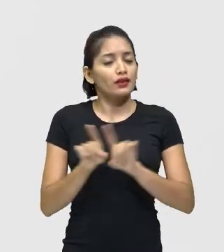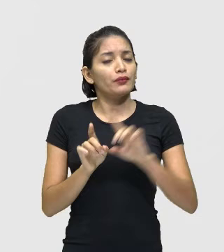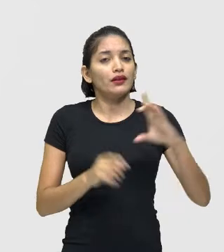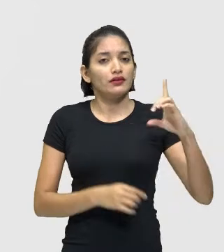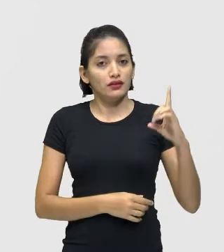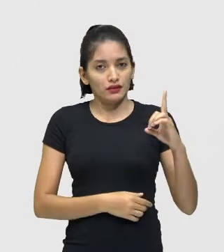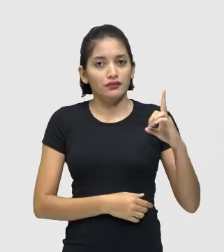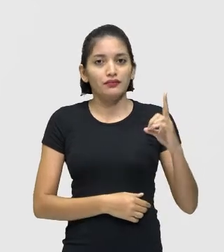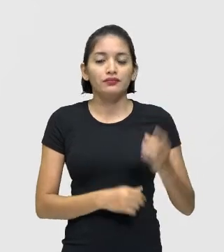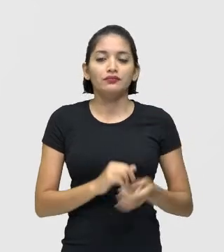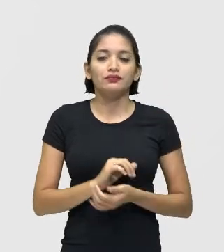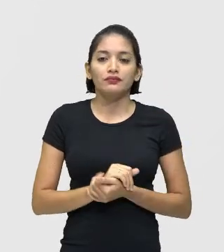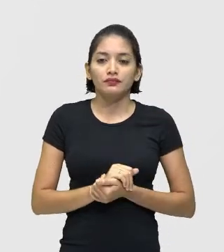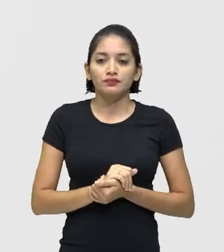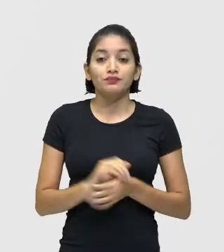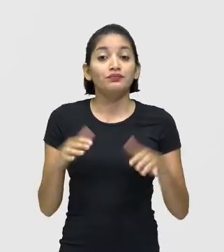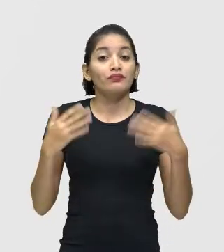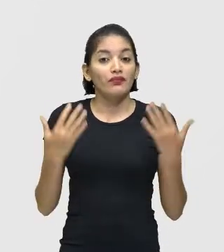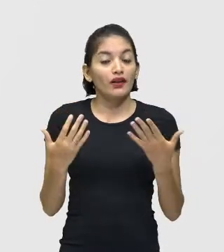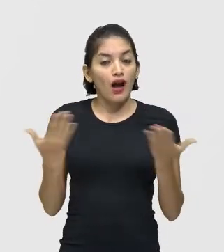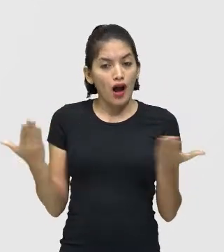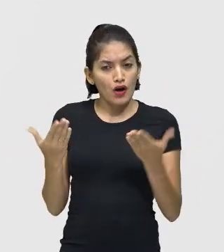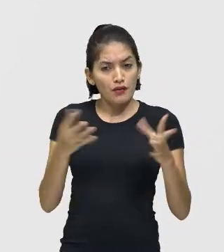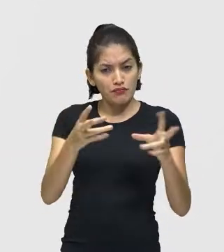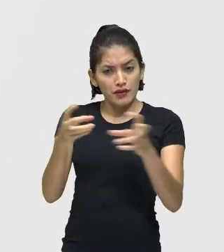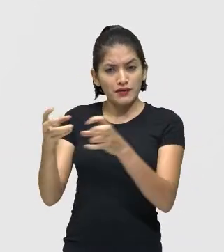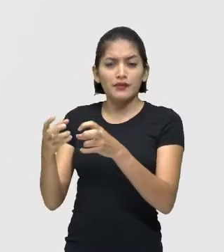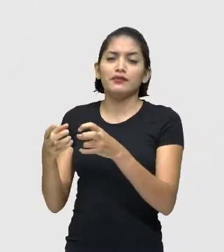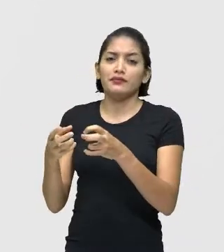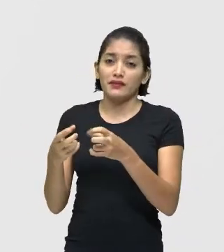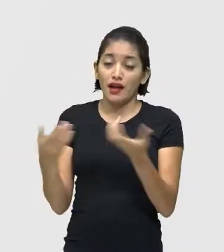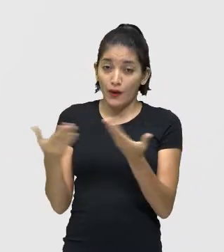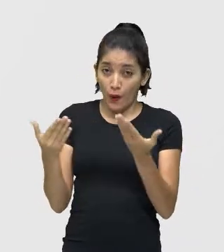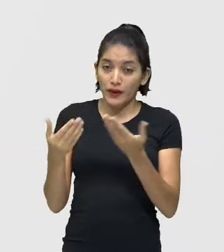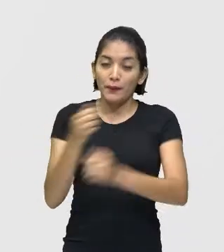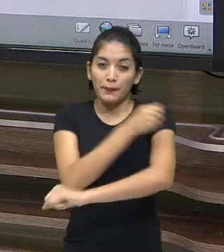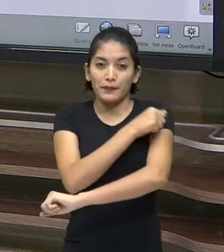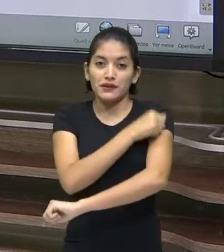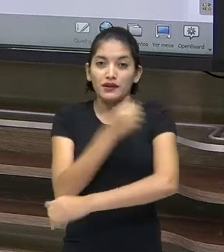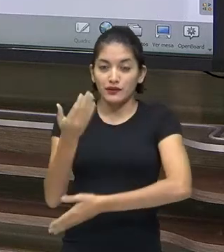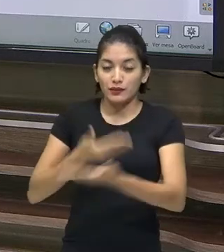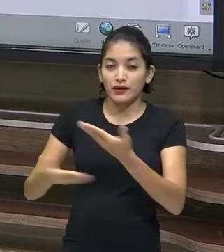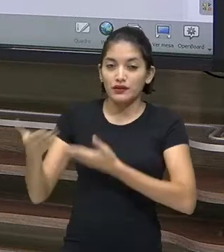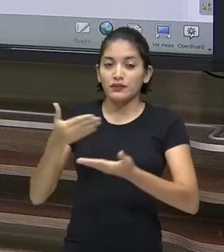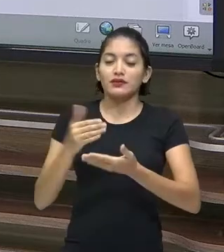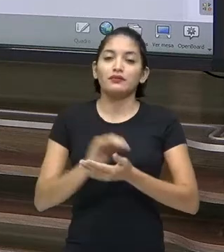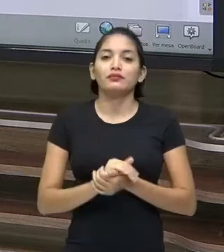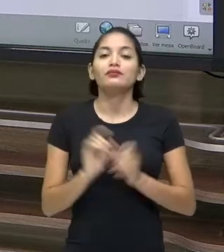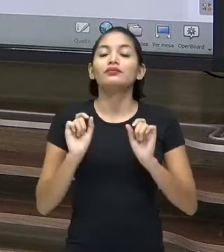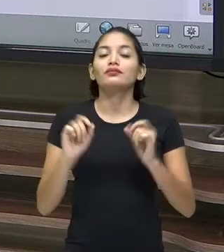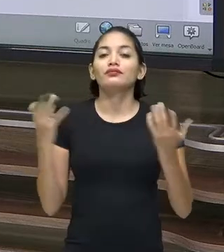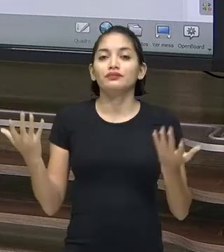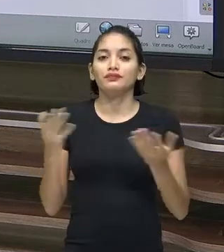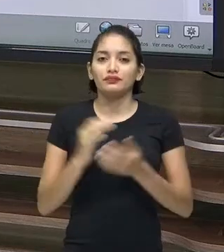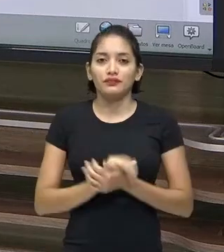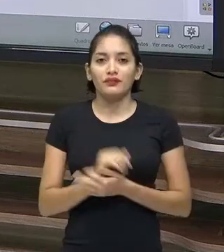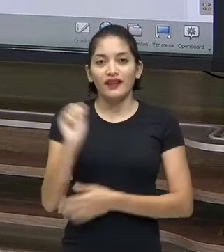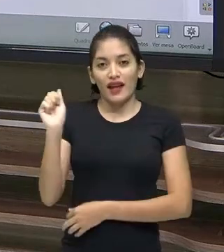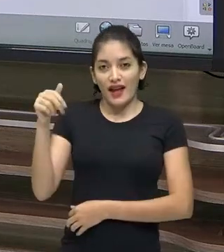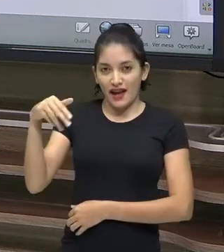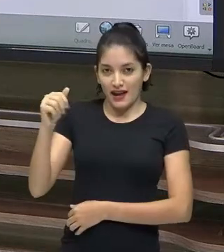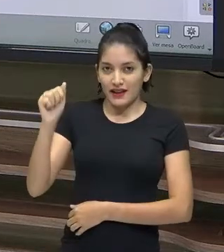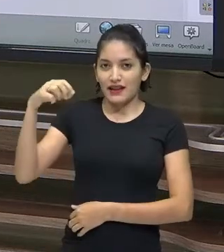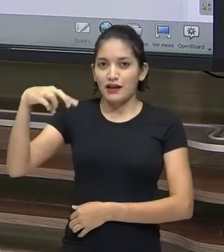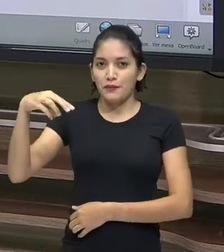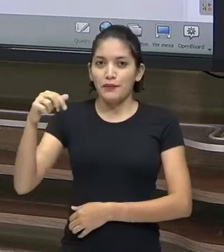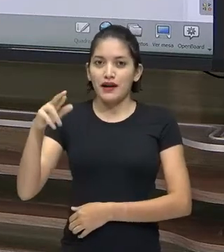fósforo, potássio e mercúrio. Né? Então, a gente vai observar aqui a participação dos nossos alunos. Temos aqui a participação da Ana